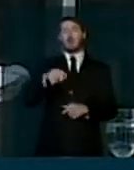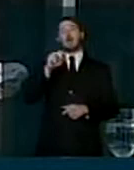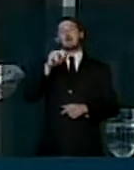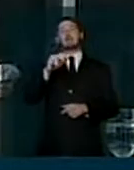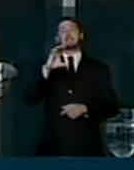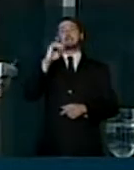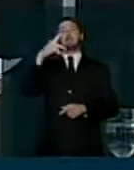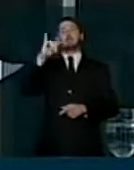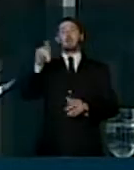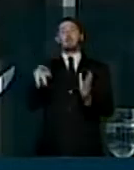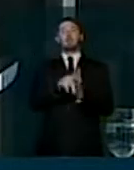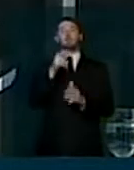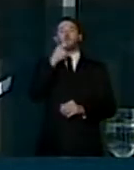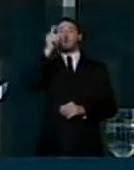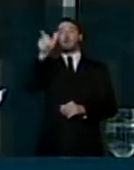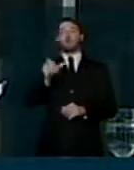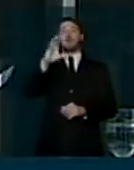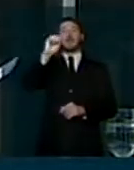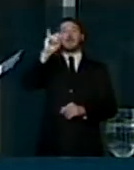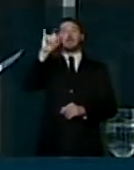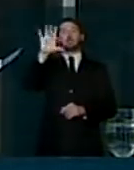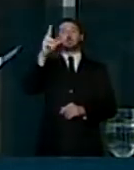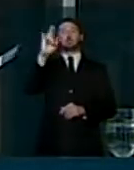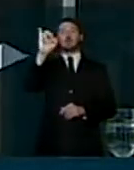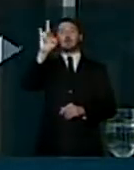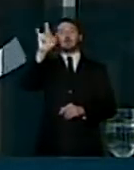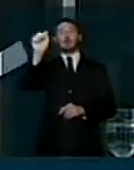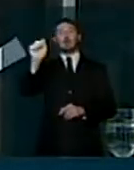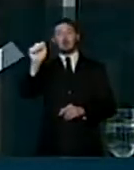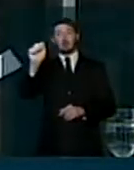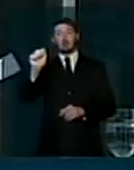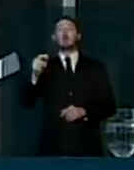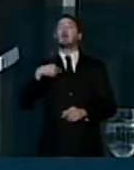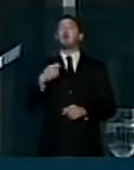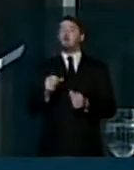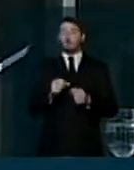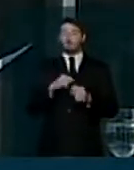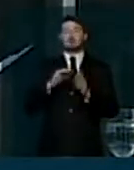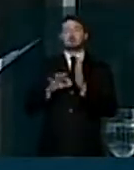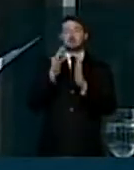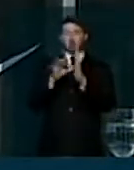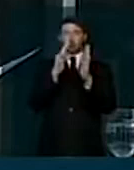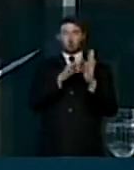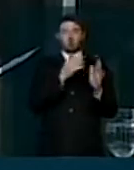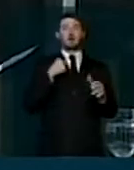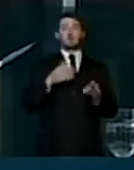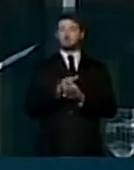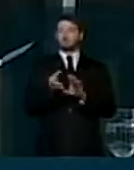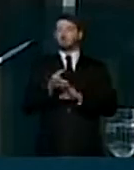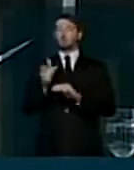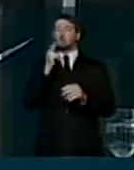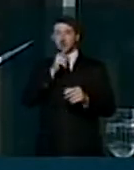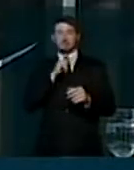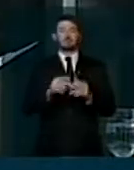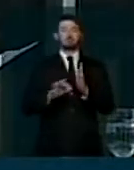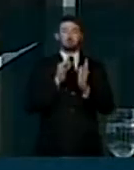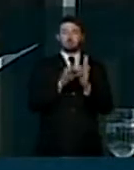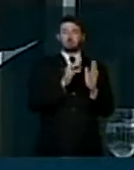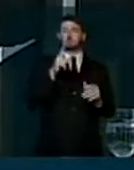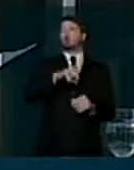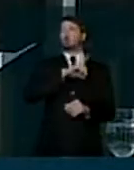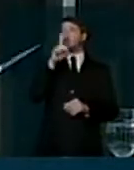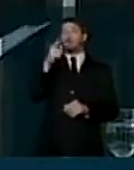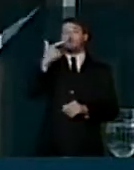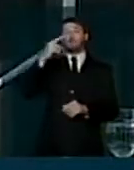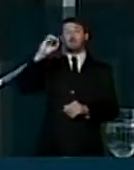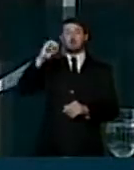foi também requerida originalmente por nós aqui na Câmara. Eu liderei esse recolhimento de assinaturas com 208 assinaturas no dia 20